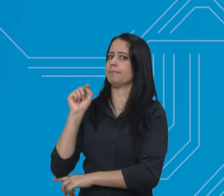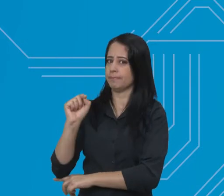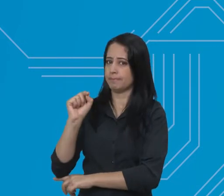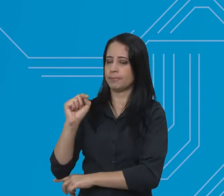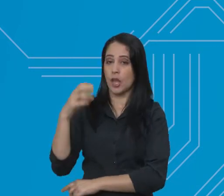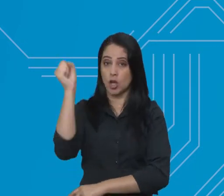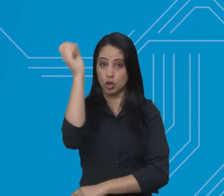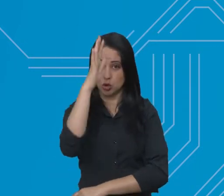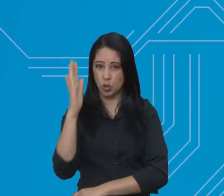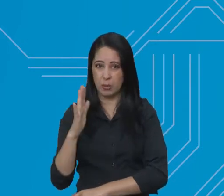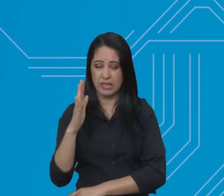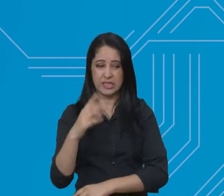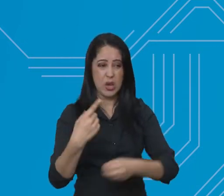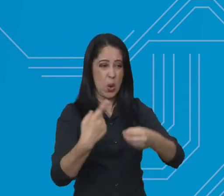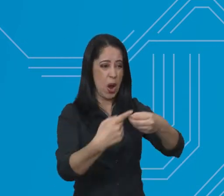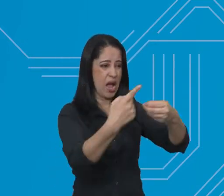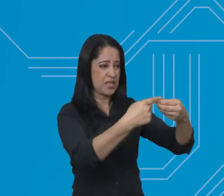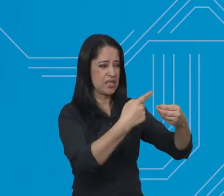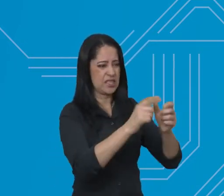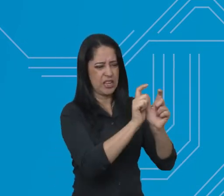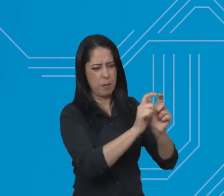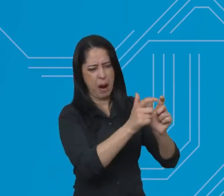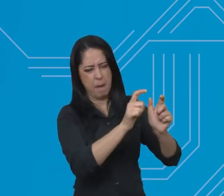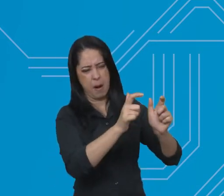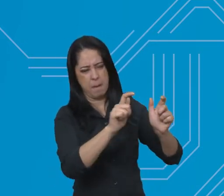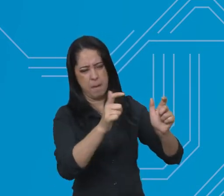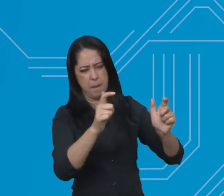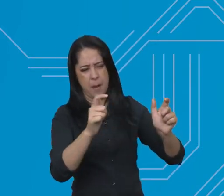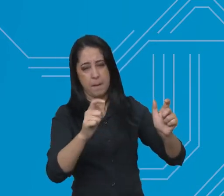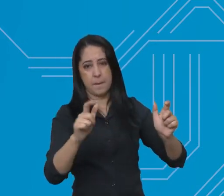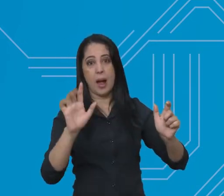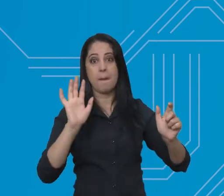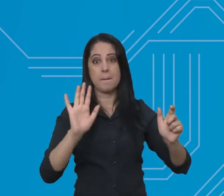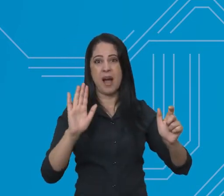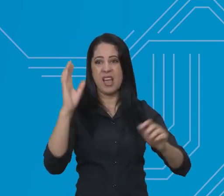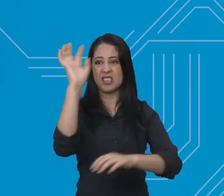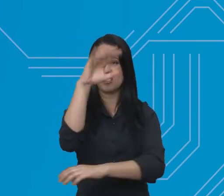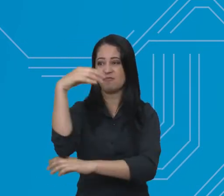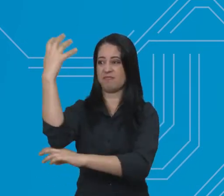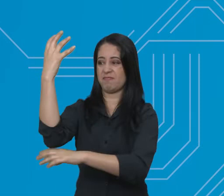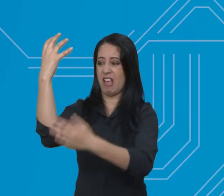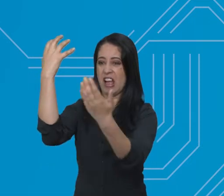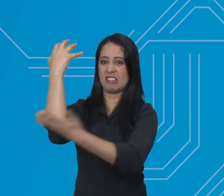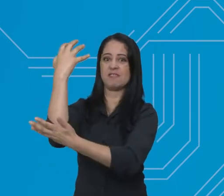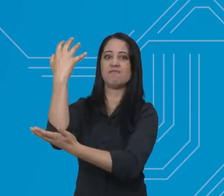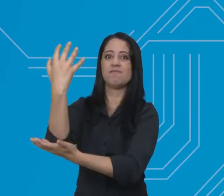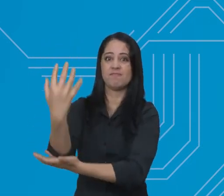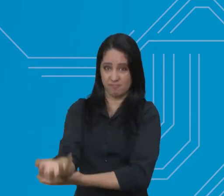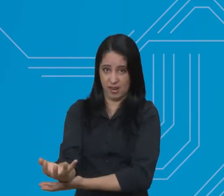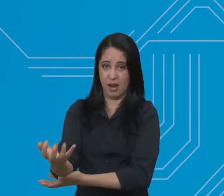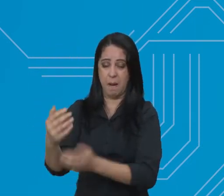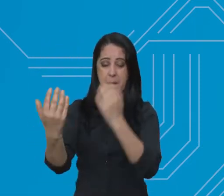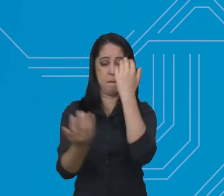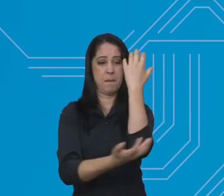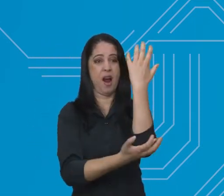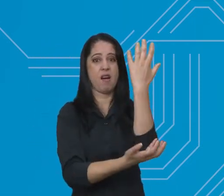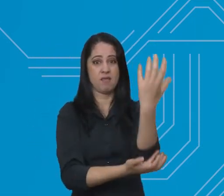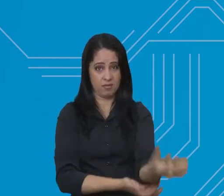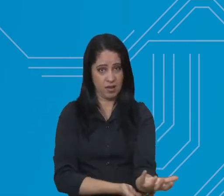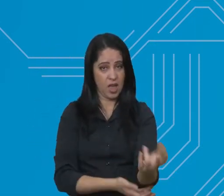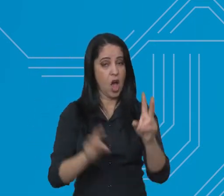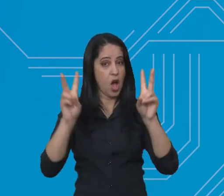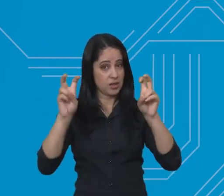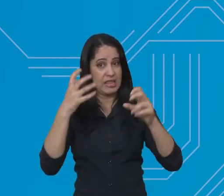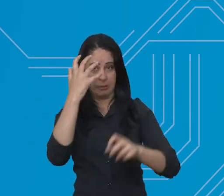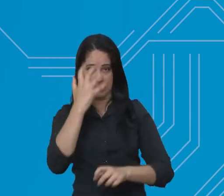todo o país, o avanço desorganizado da urbanização vem contribuindo com o desmatamento e ocupação de áreas protegidas, o que é